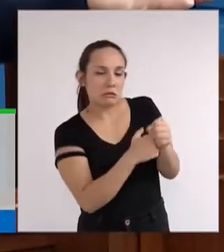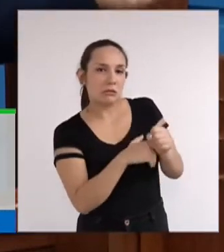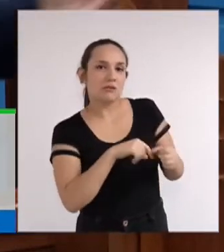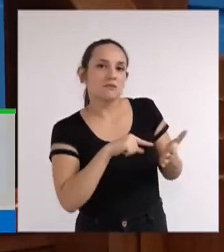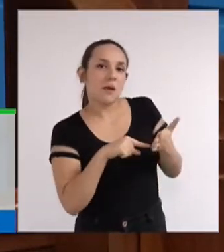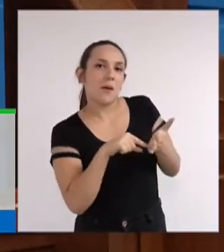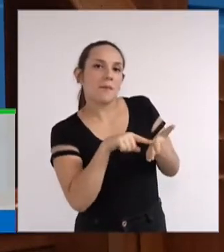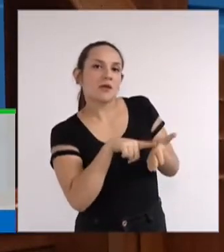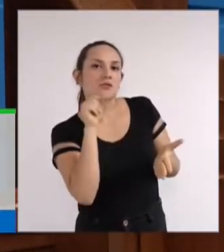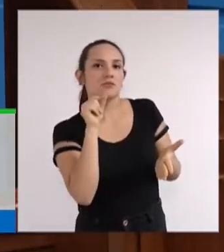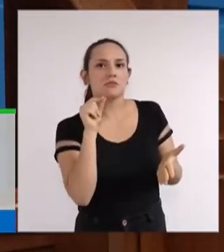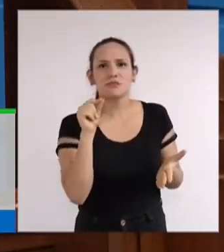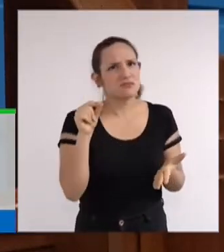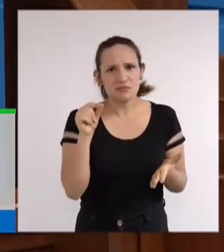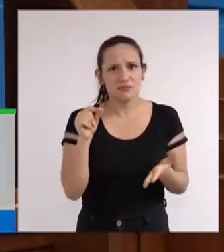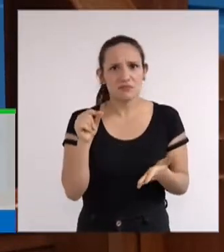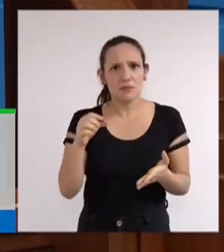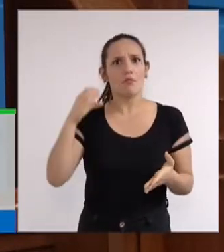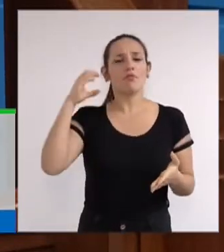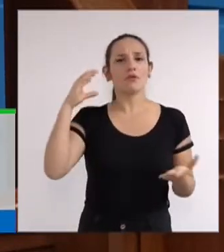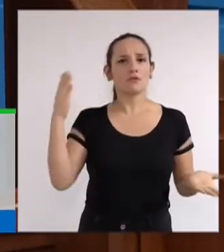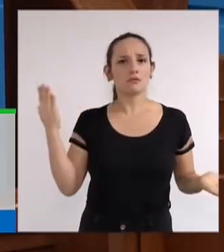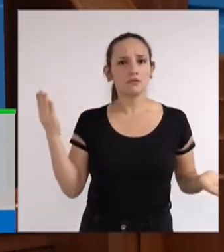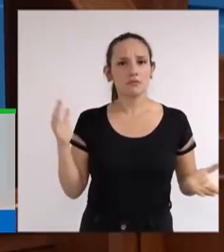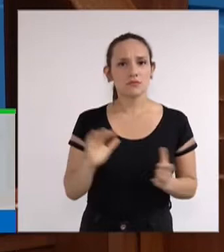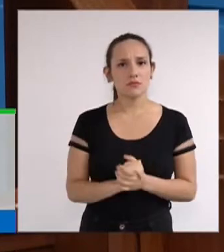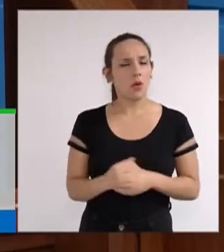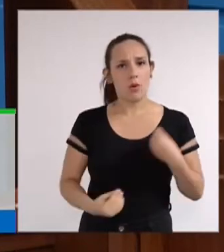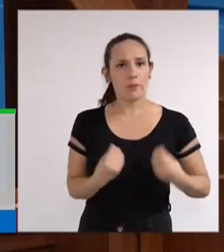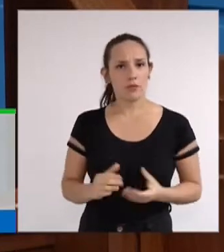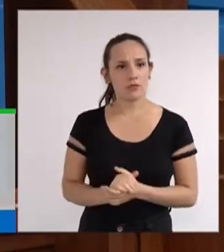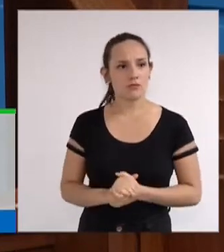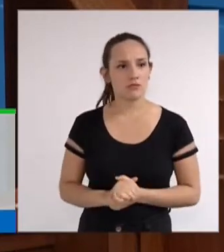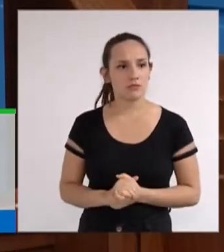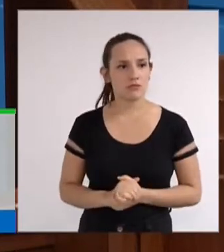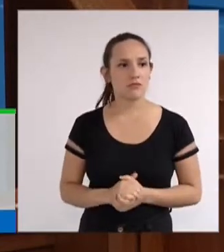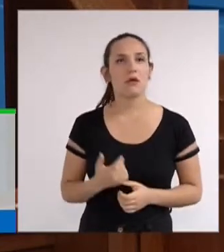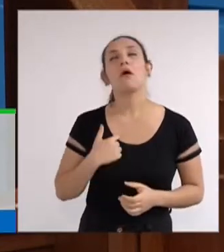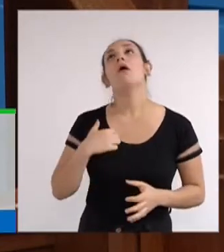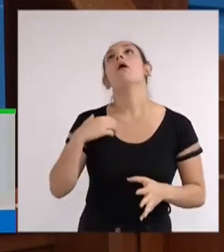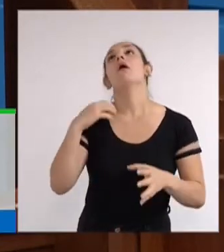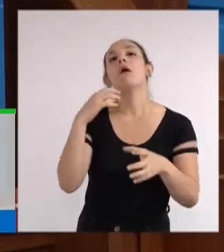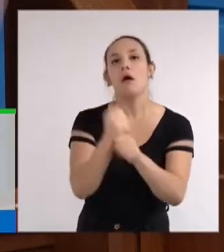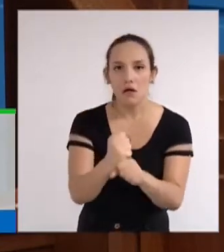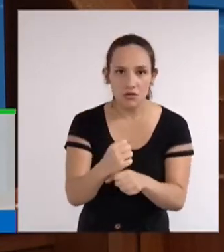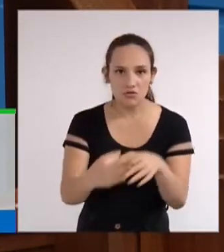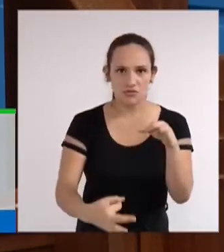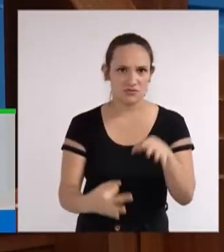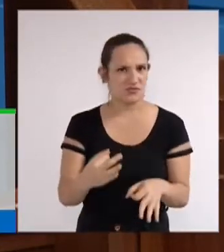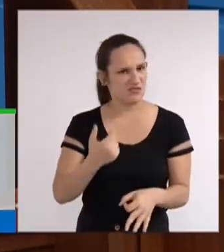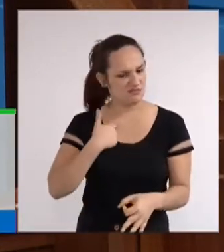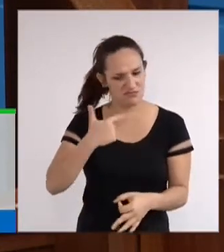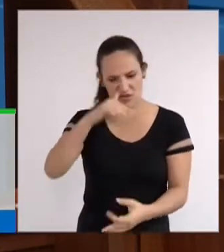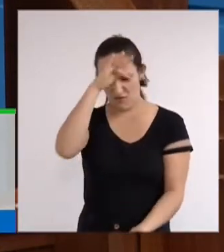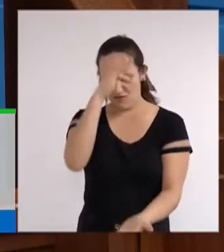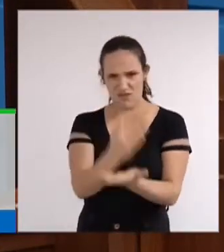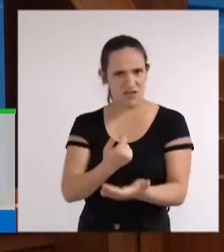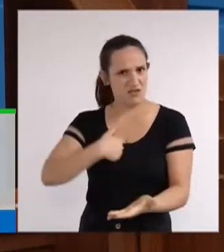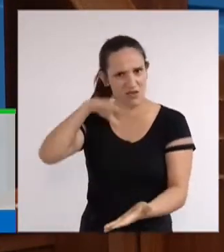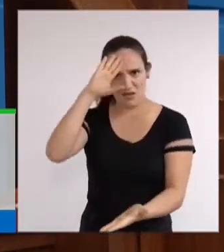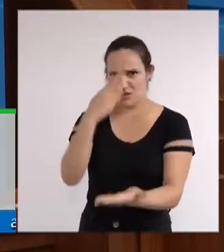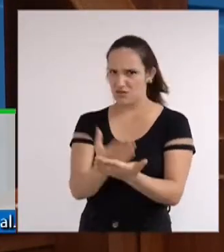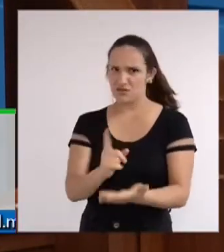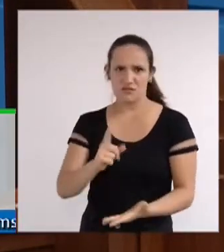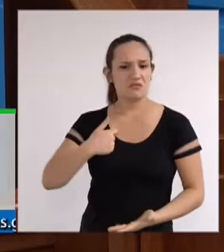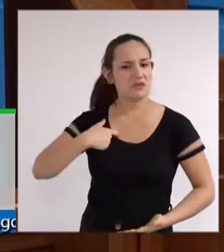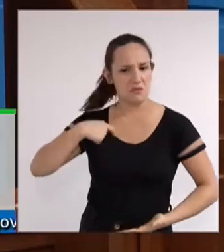Ou então devemos admitir que estamos num estado confessional e temos fé na justiça eleitoral. Eu não tenho, não sou obrigado a